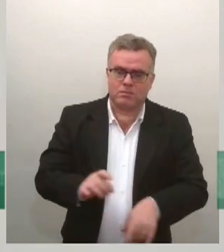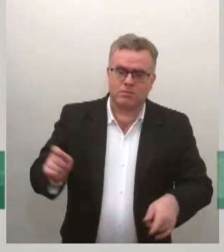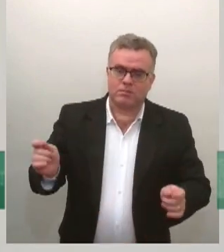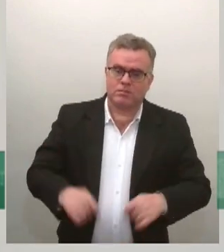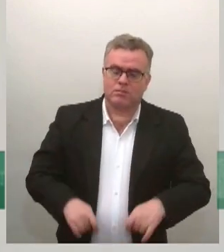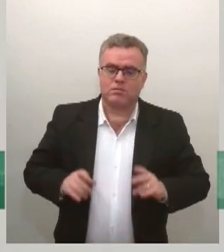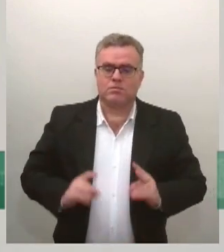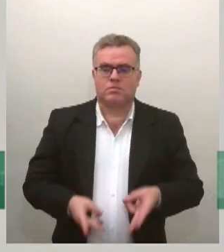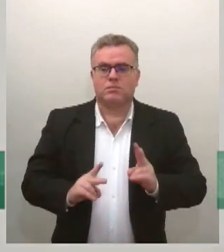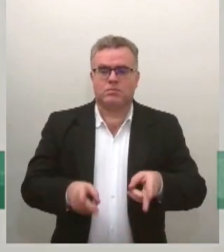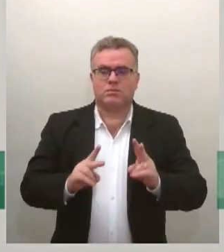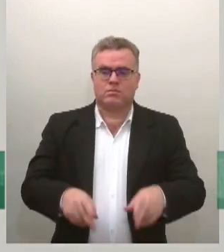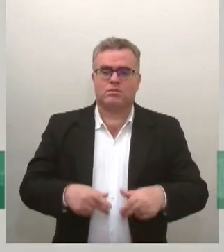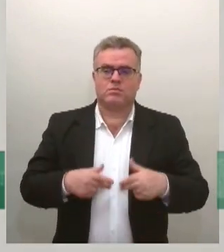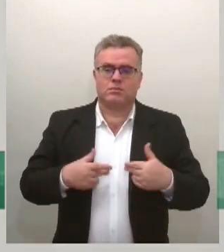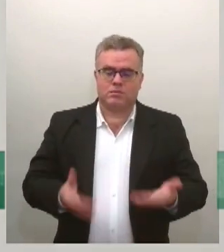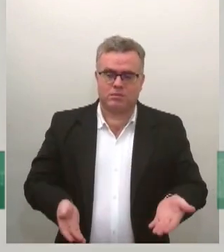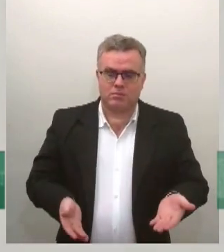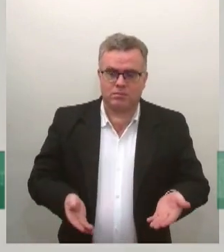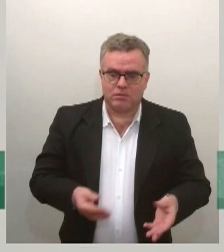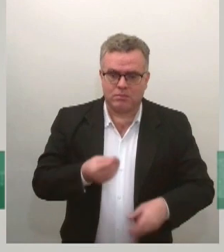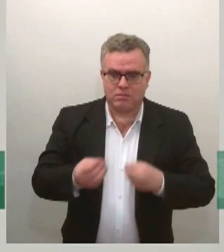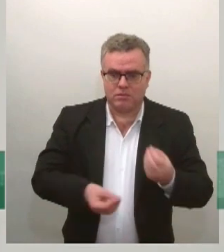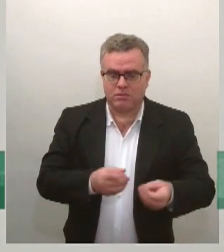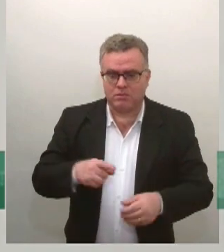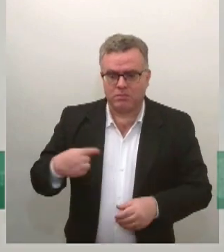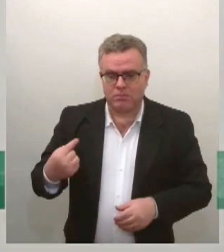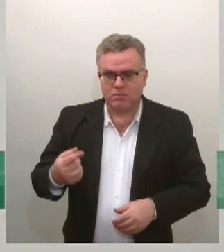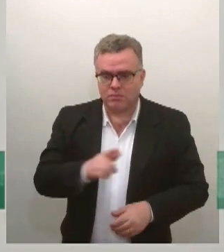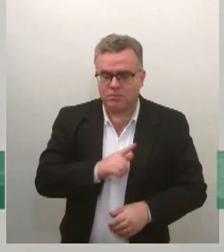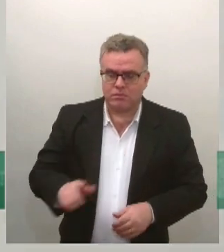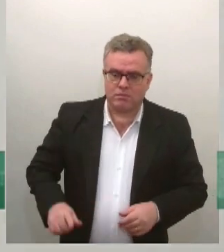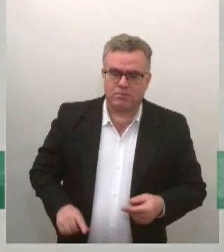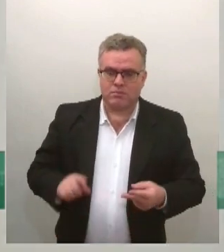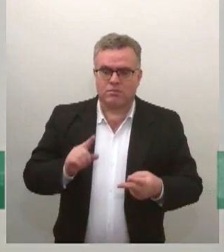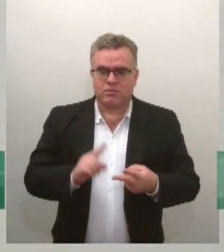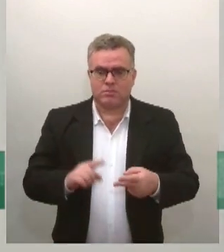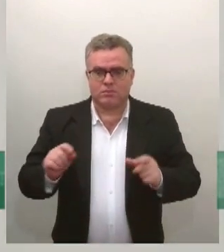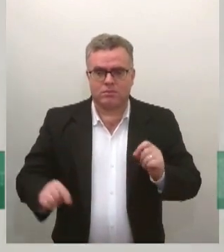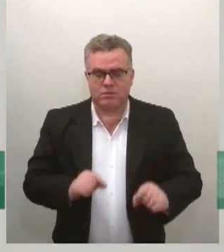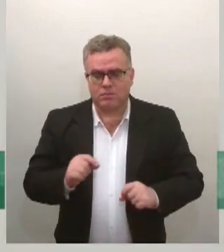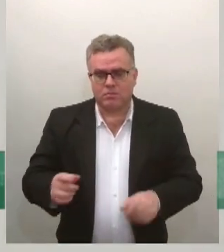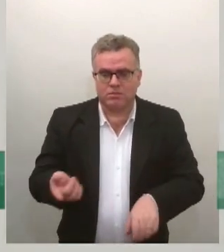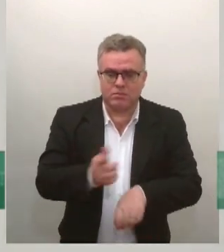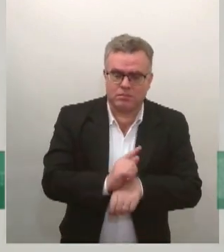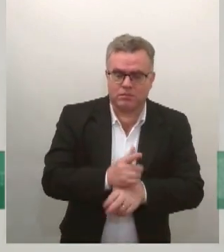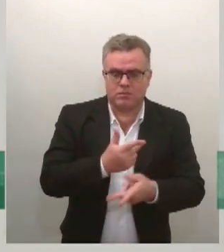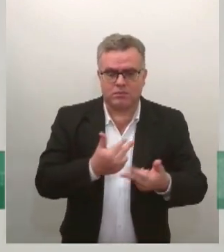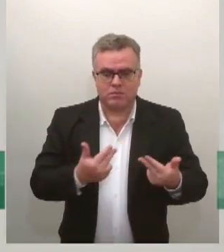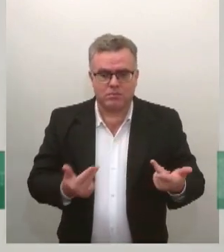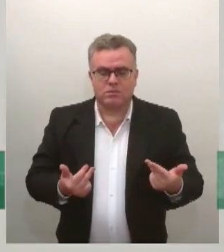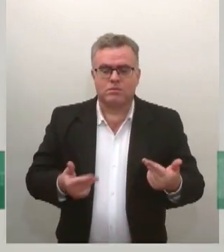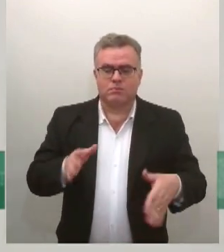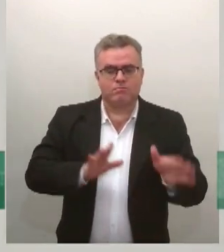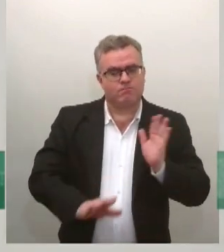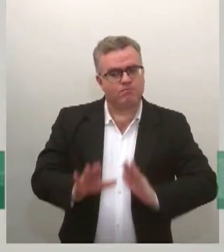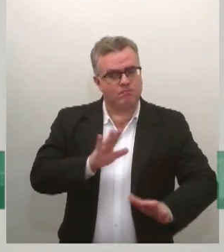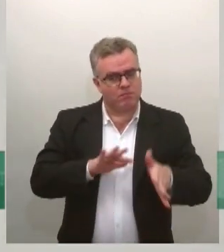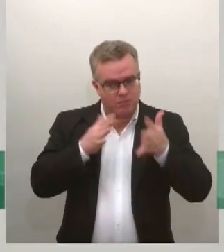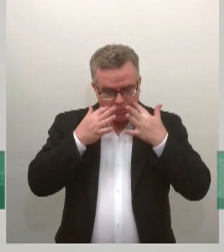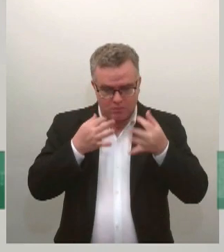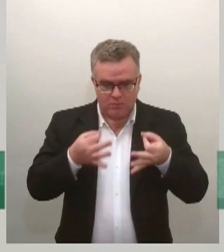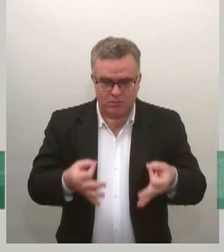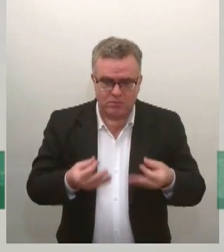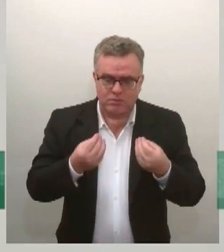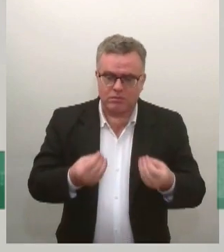o nosso governador, né, a nossa gestora amorosa. Eles têm sido muito cuidadosos em relação à implementação do